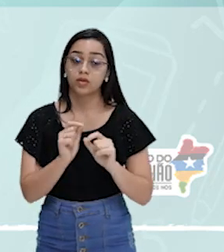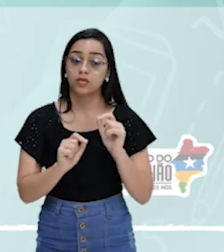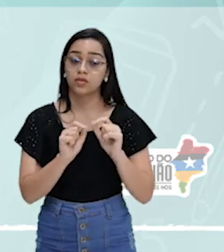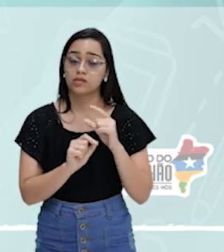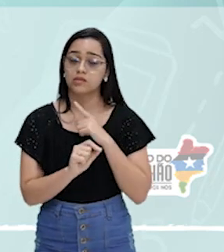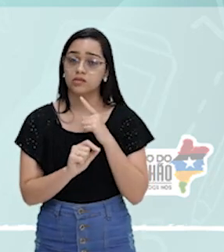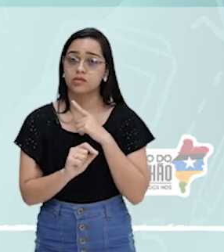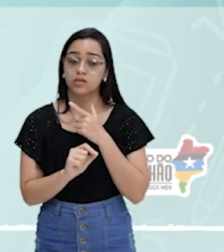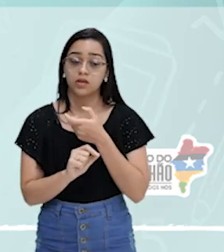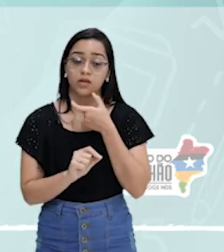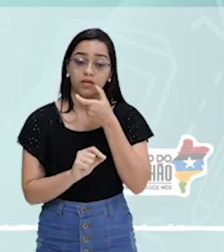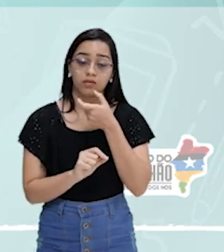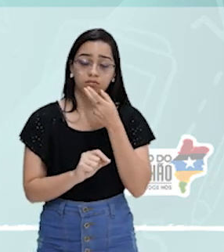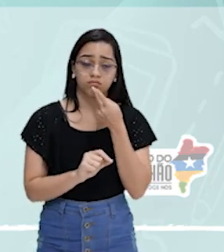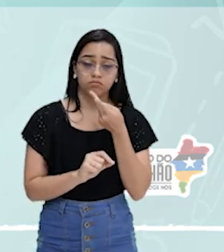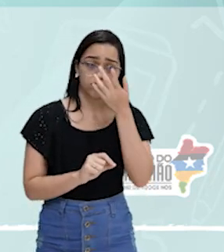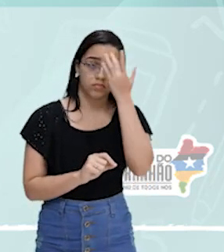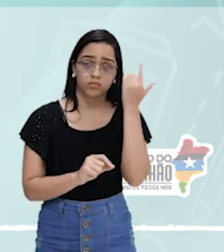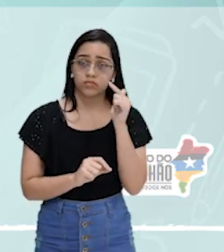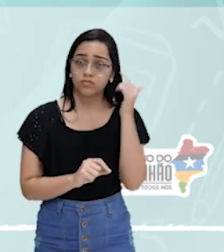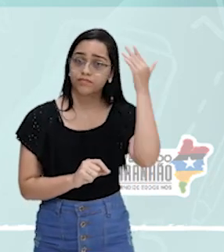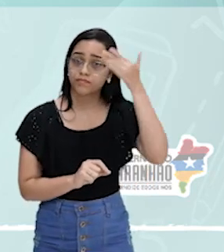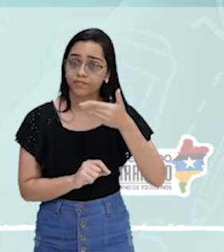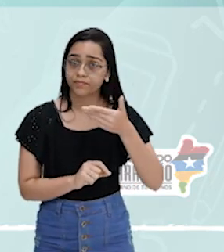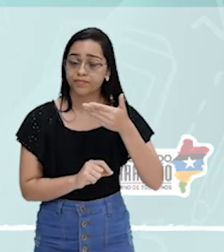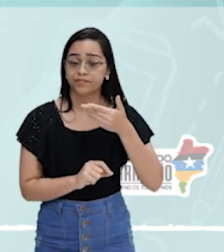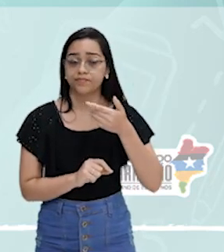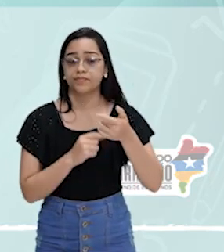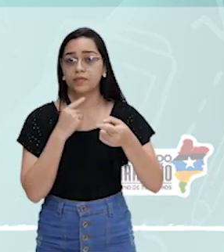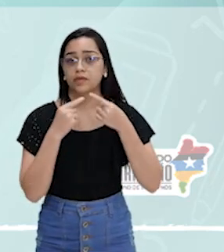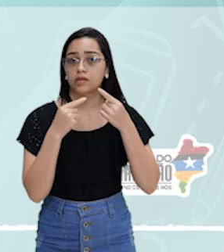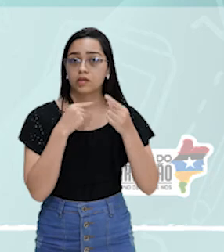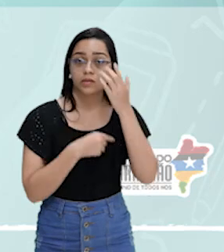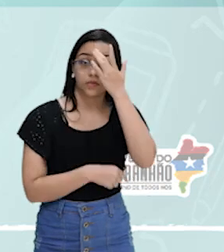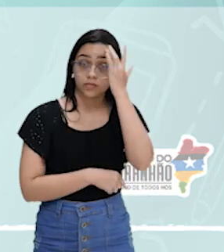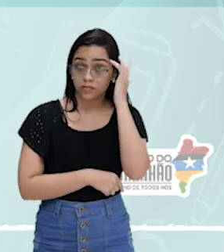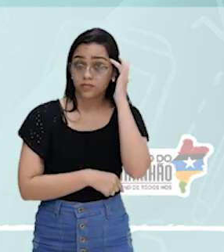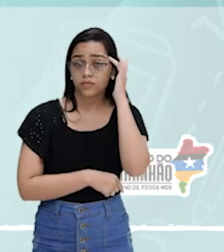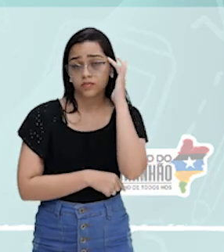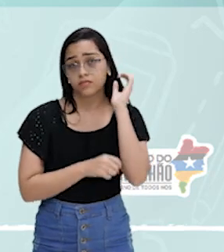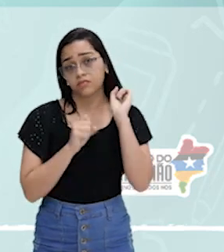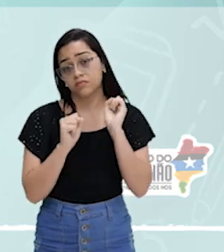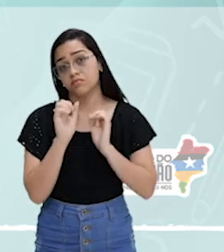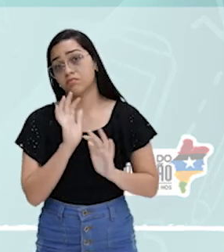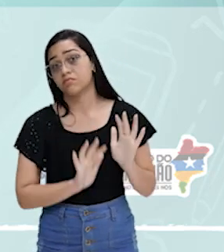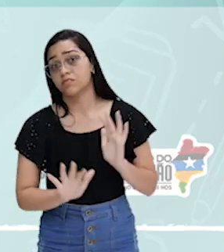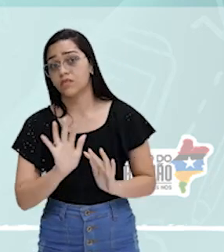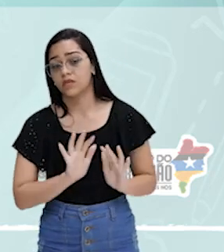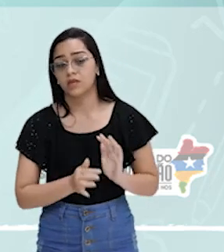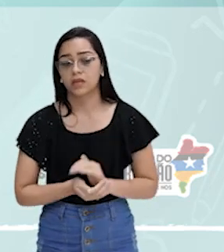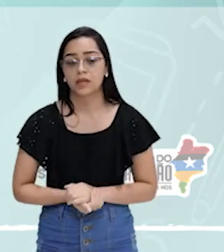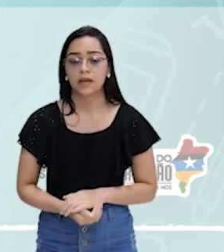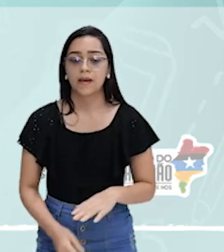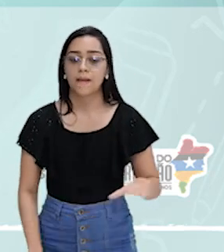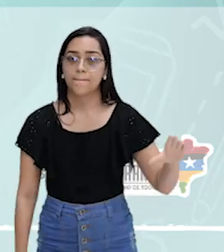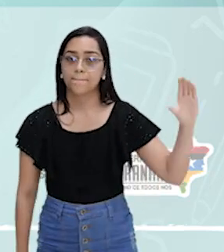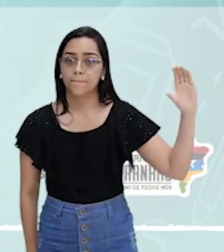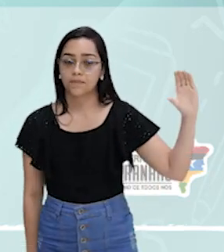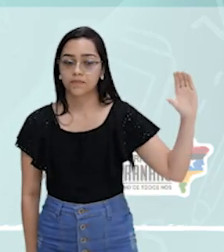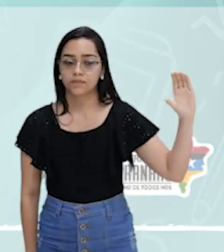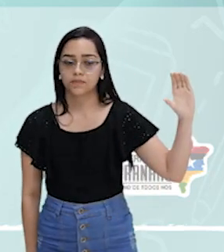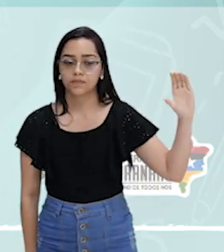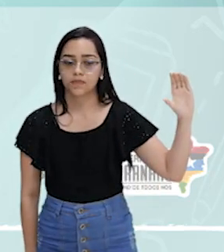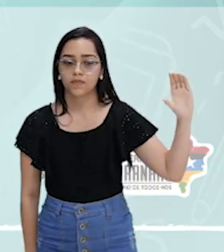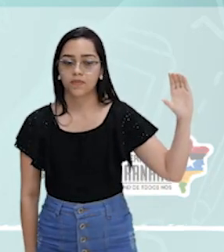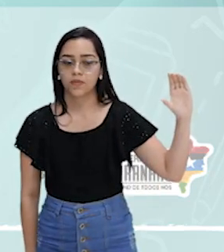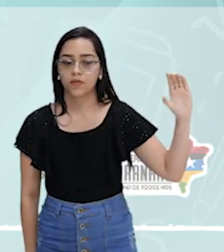quando se fala algo de alguém, sem provas, difamando a pessoa, né? Então, cuidado com isso. É uma publicidade, ou seja, estão